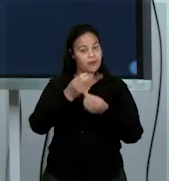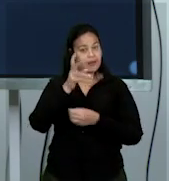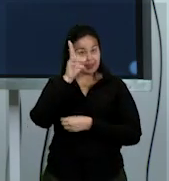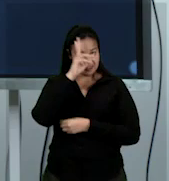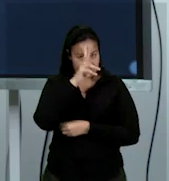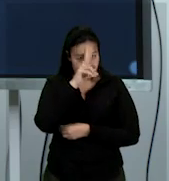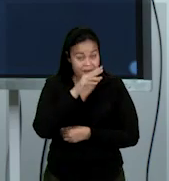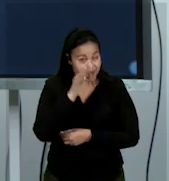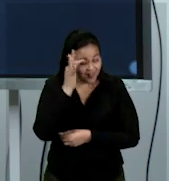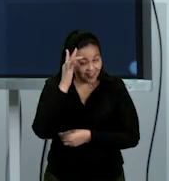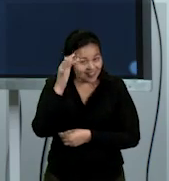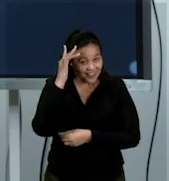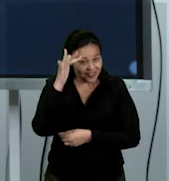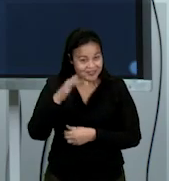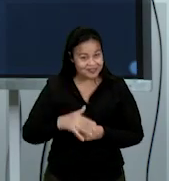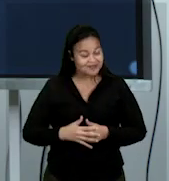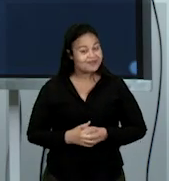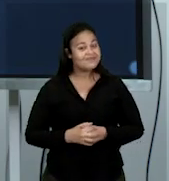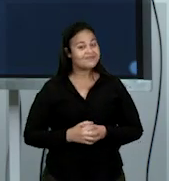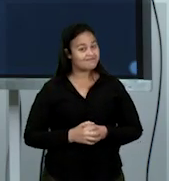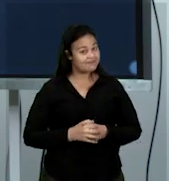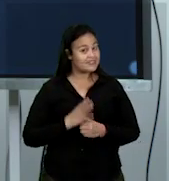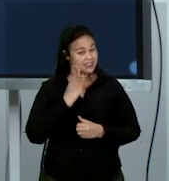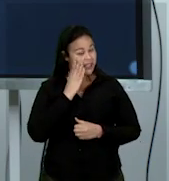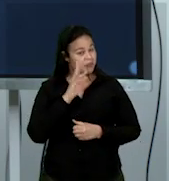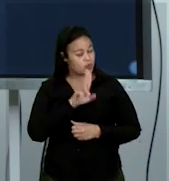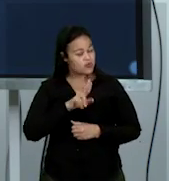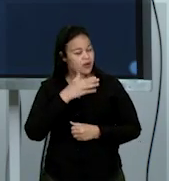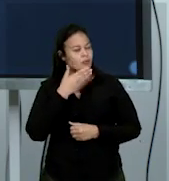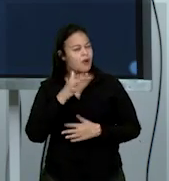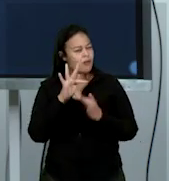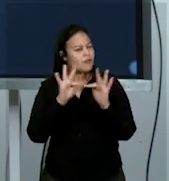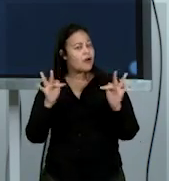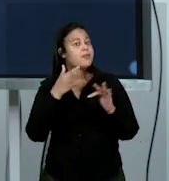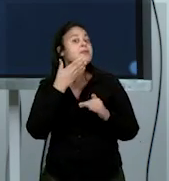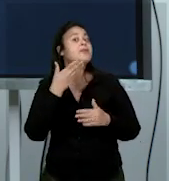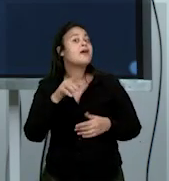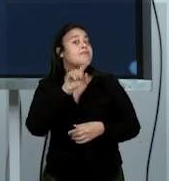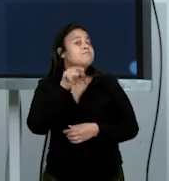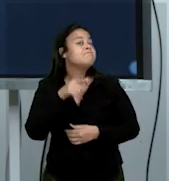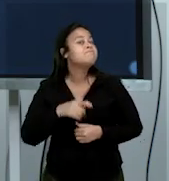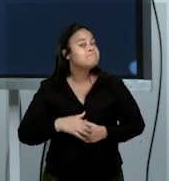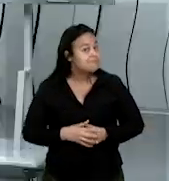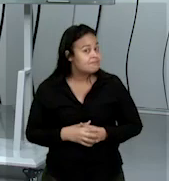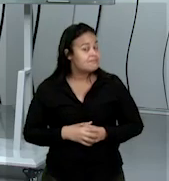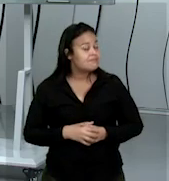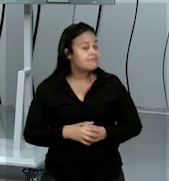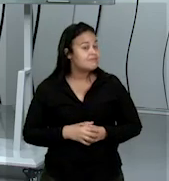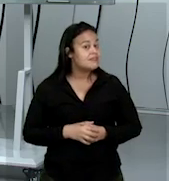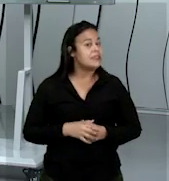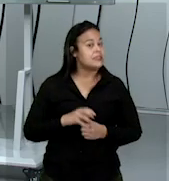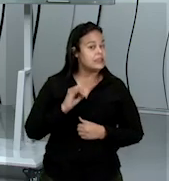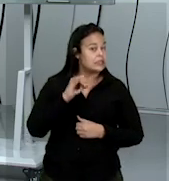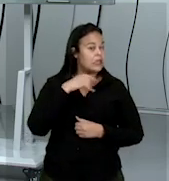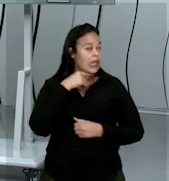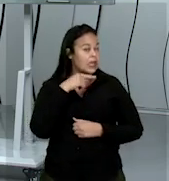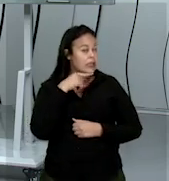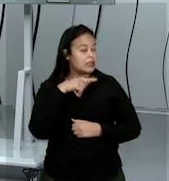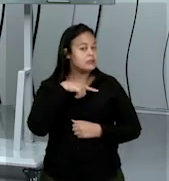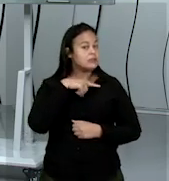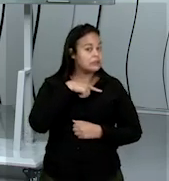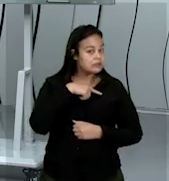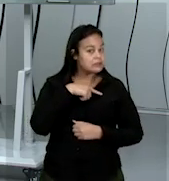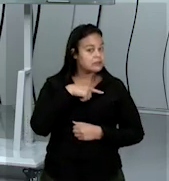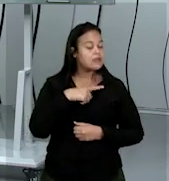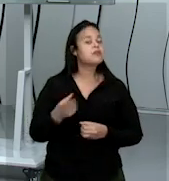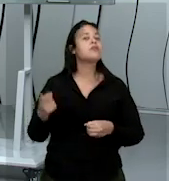da teoria? Já sabe o que você tem que usar, que fórmula que você vai usar? Se você está com um pouquinho de dúvida, volta,